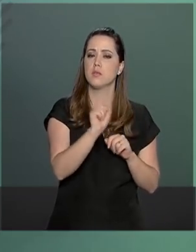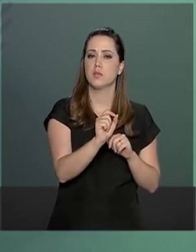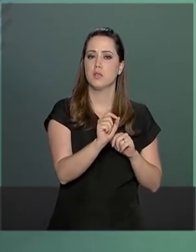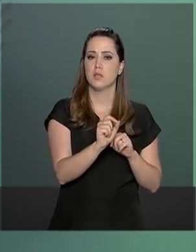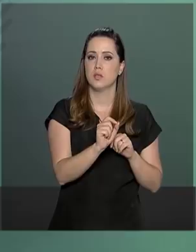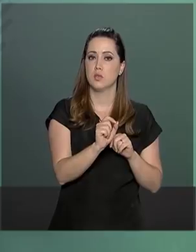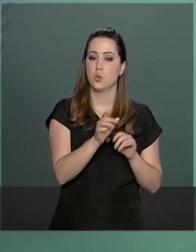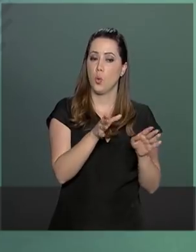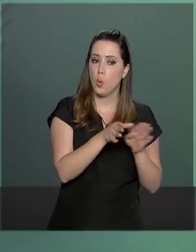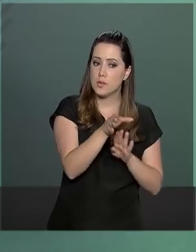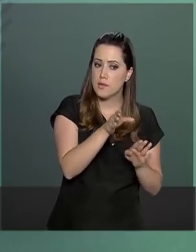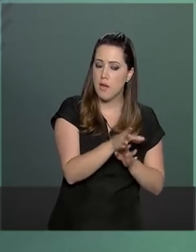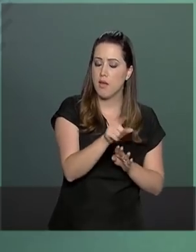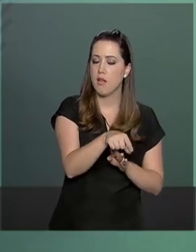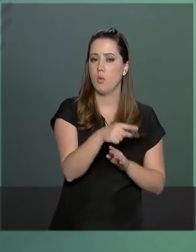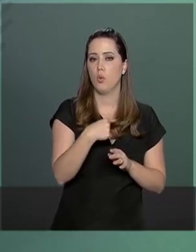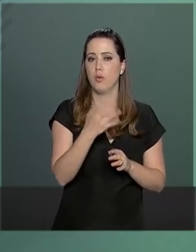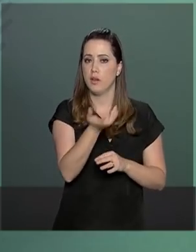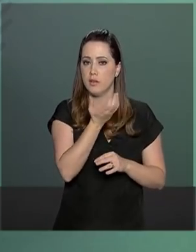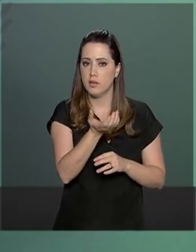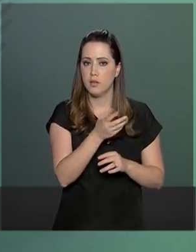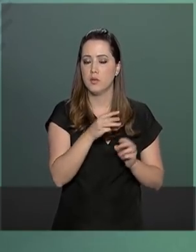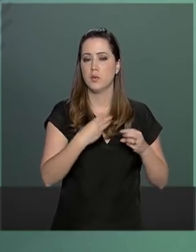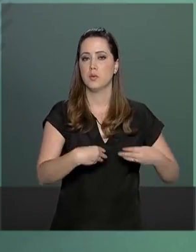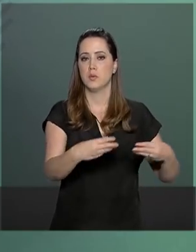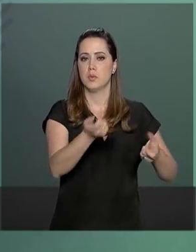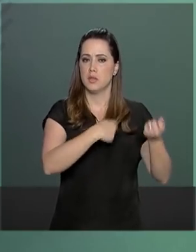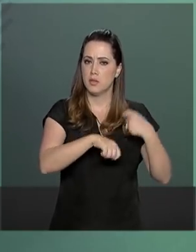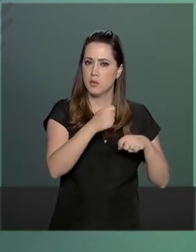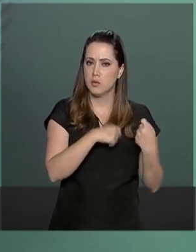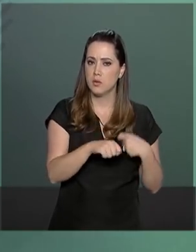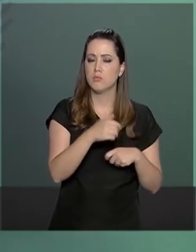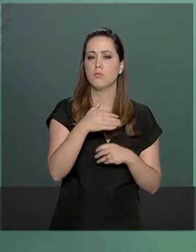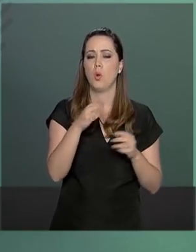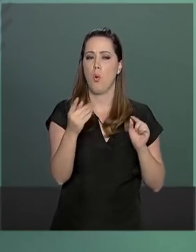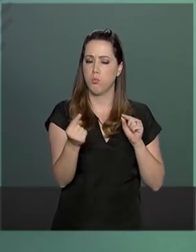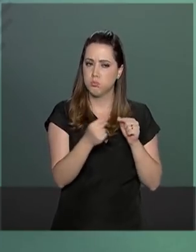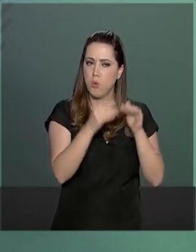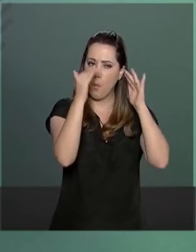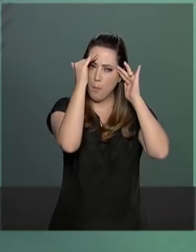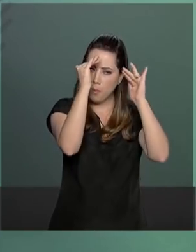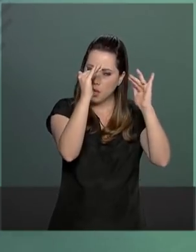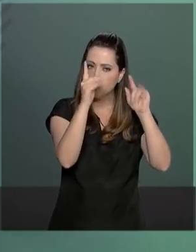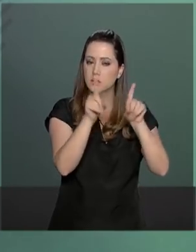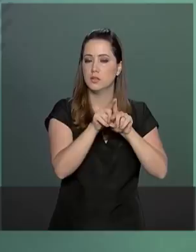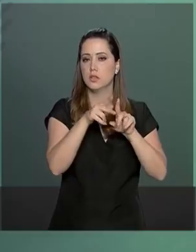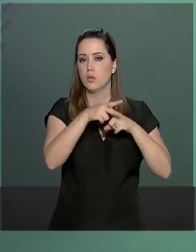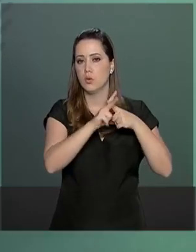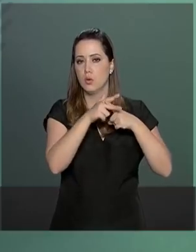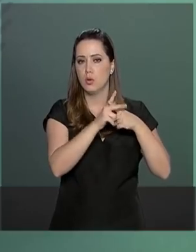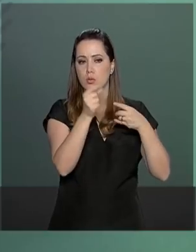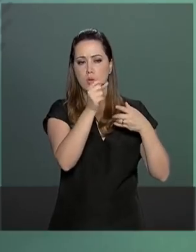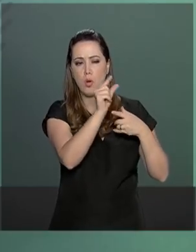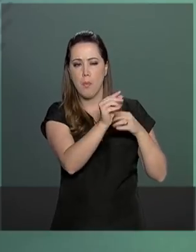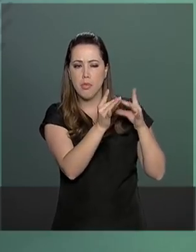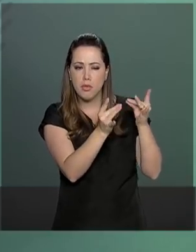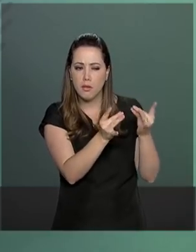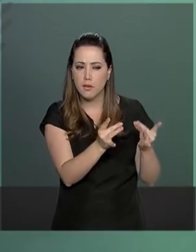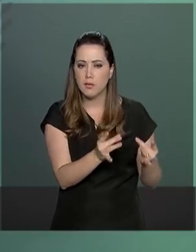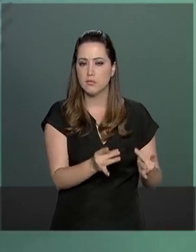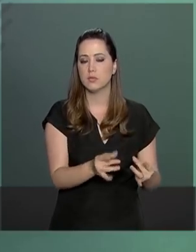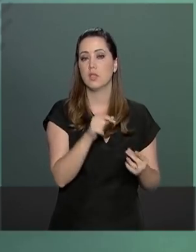sua orientação o ministério da economia capturou esta orientação e vai corrigir alguns pequenos os